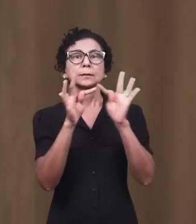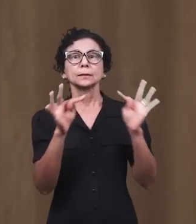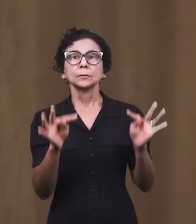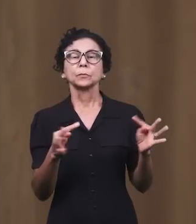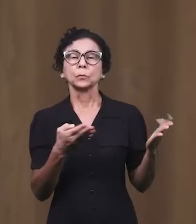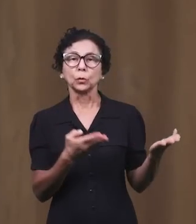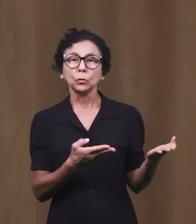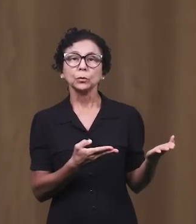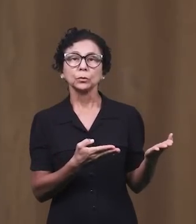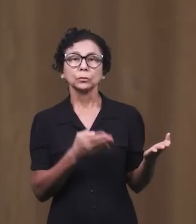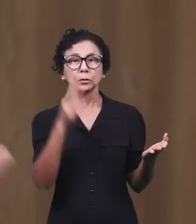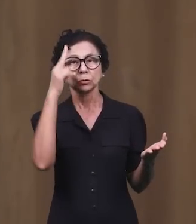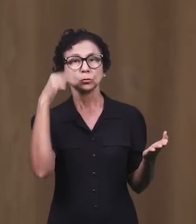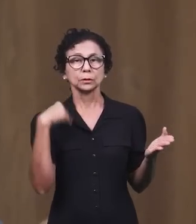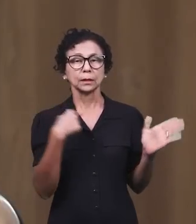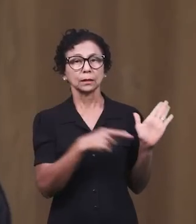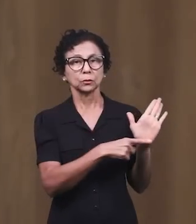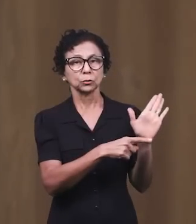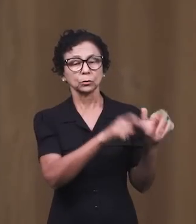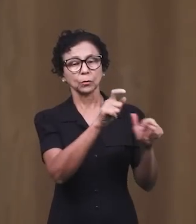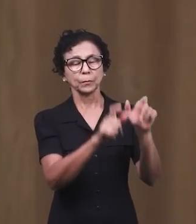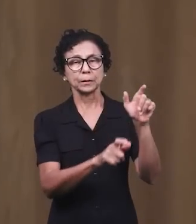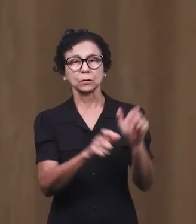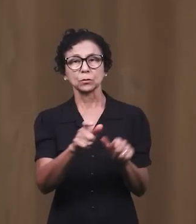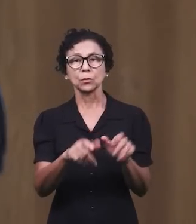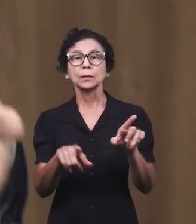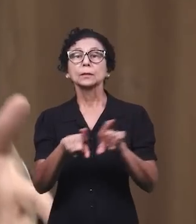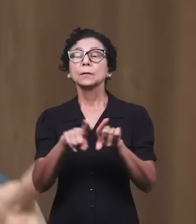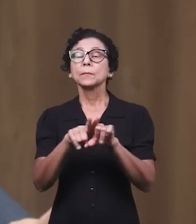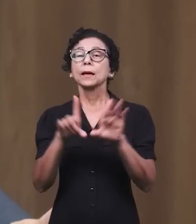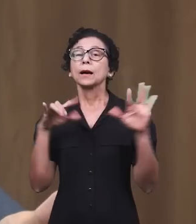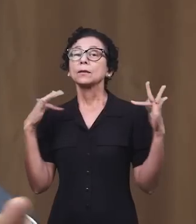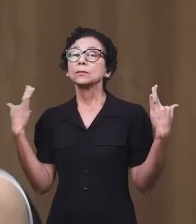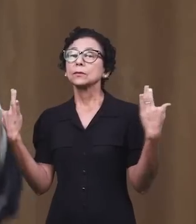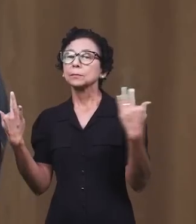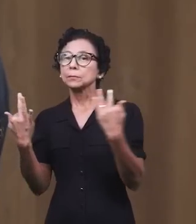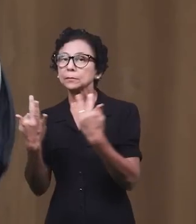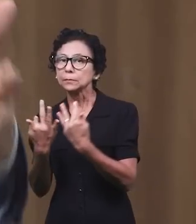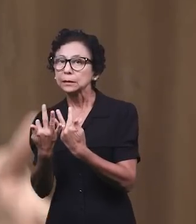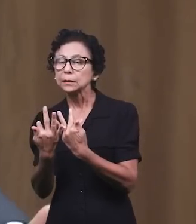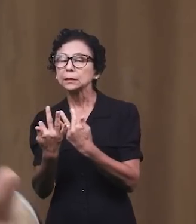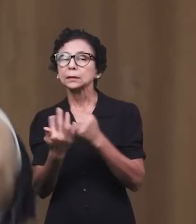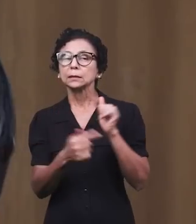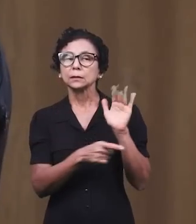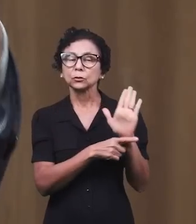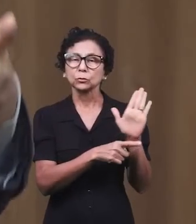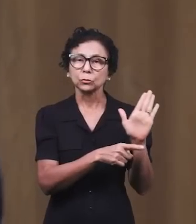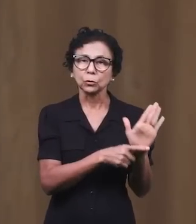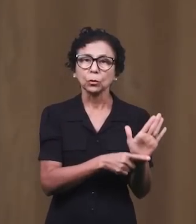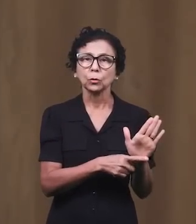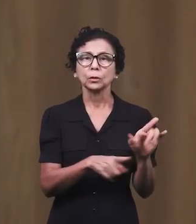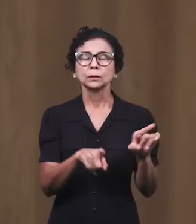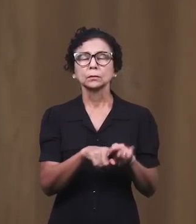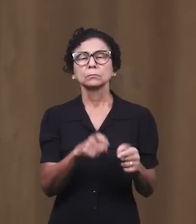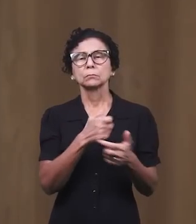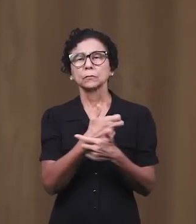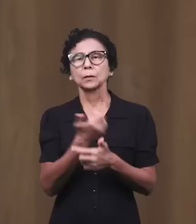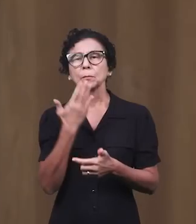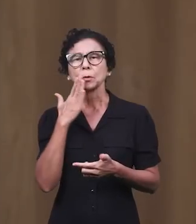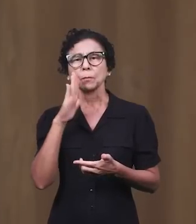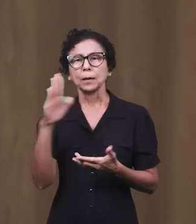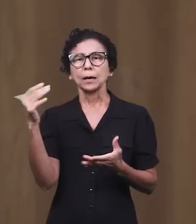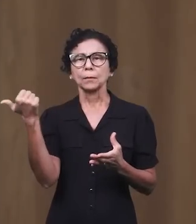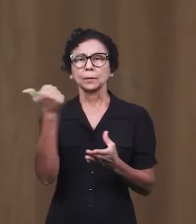plano ali de trazer a família, tudo as promessas que estavam sobre Abraão, sobre Jacó, Então